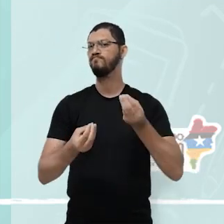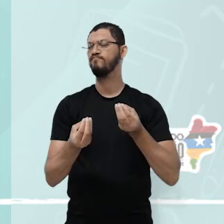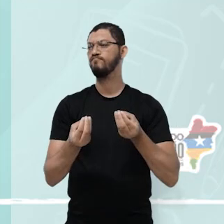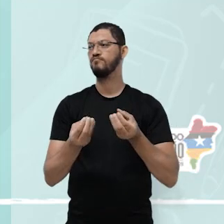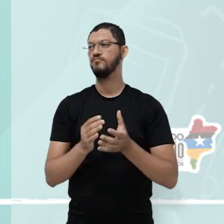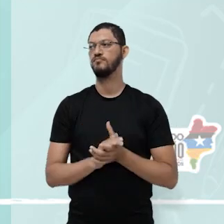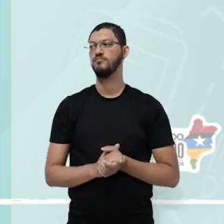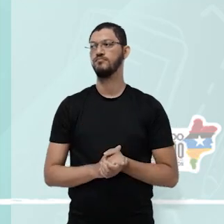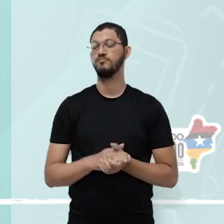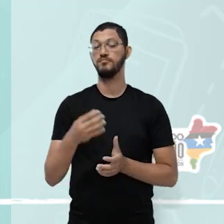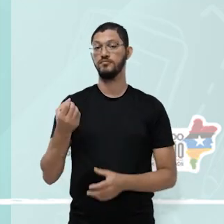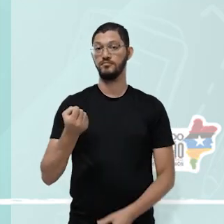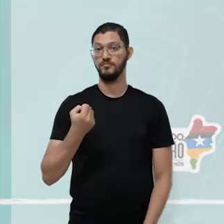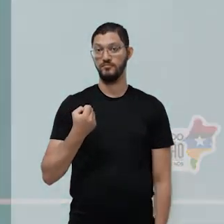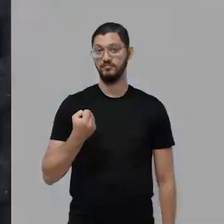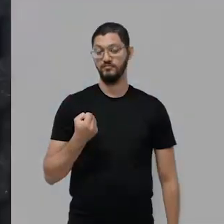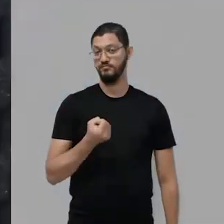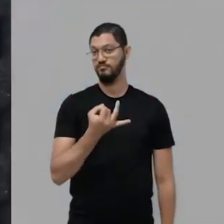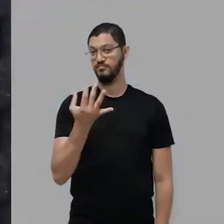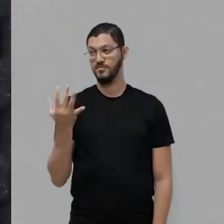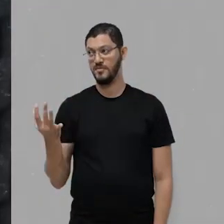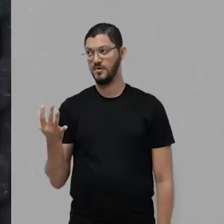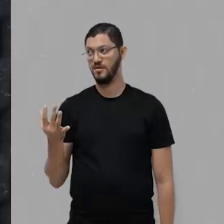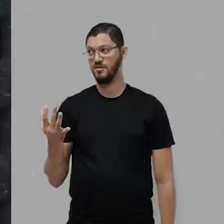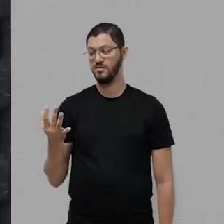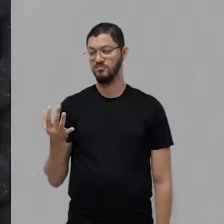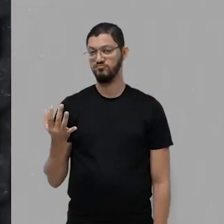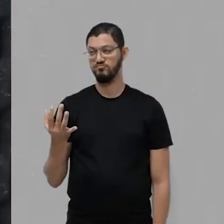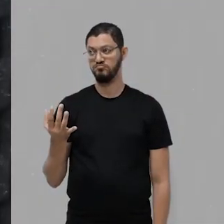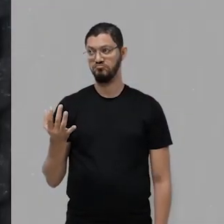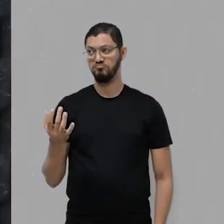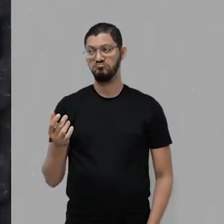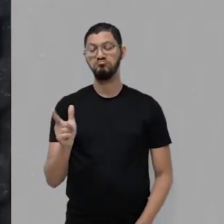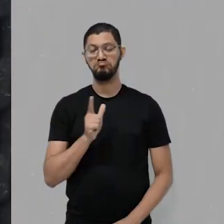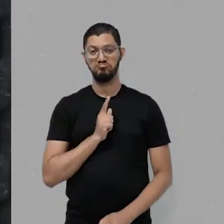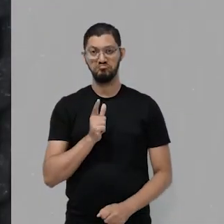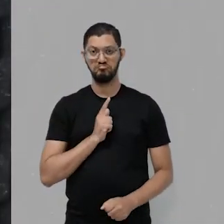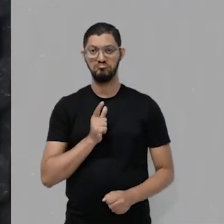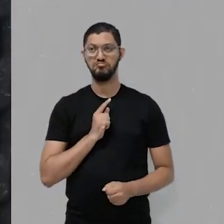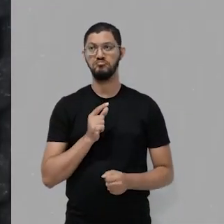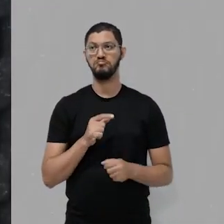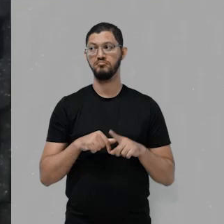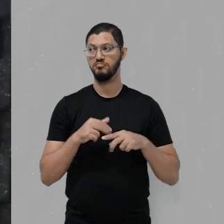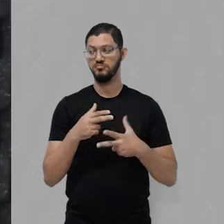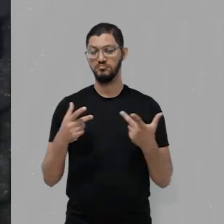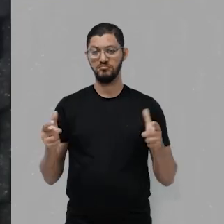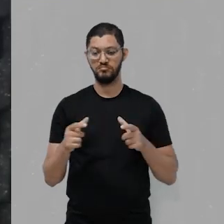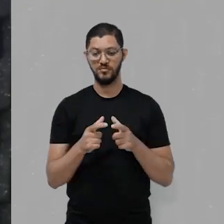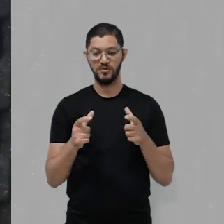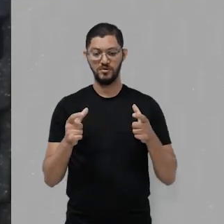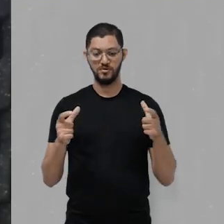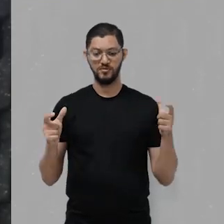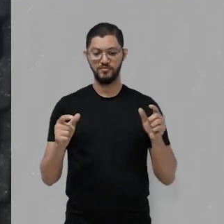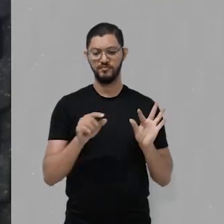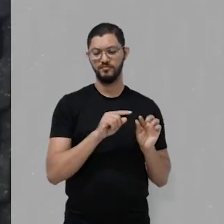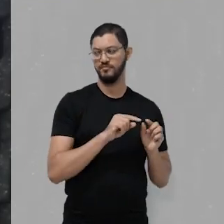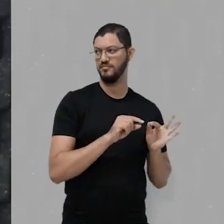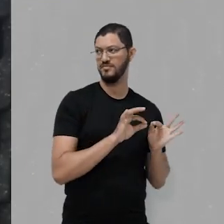que a quantidade de recursos disponíveis para os seres vivos, ela cresce numa